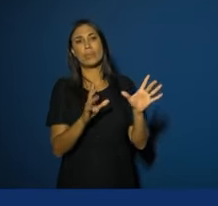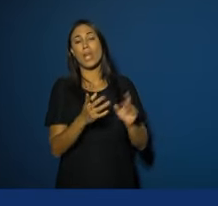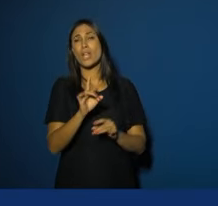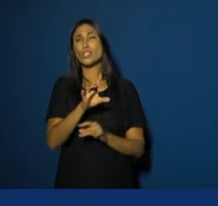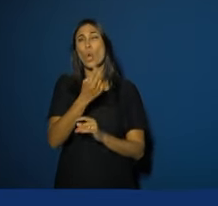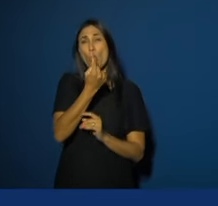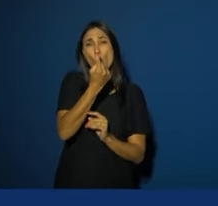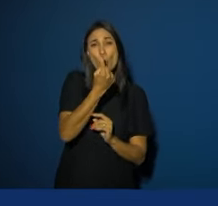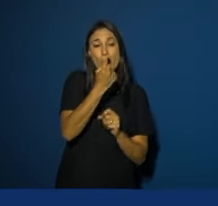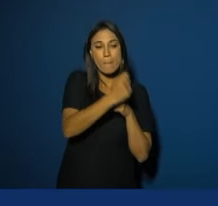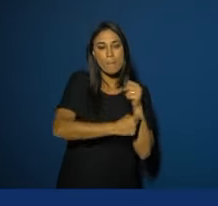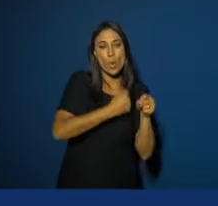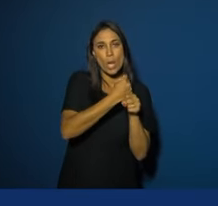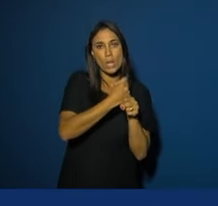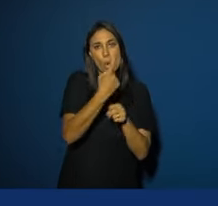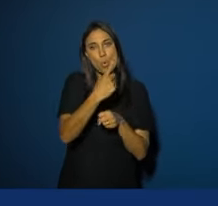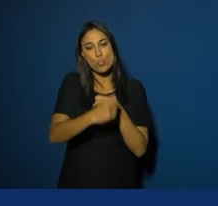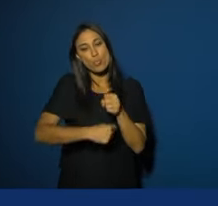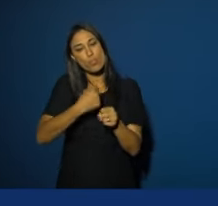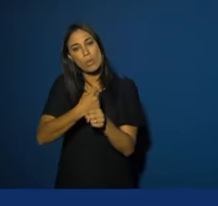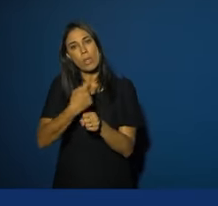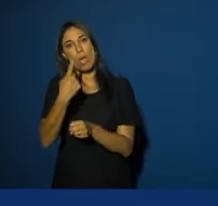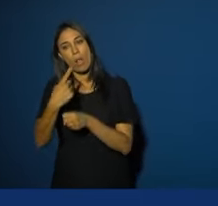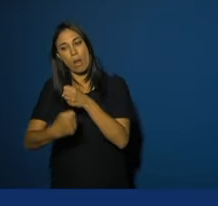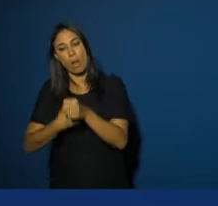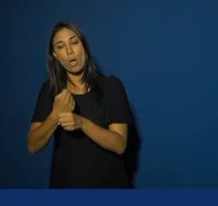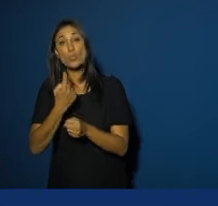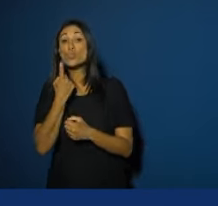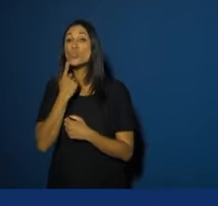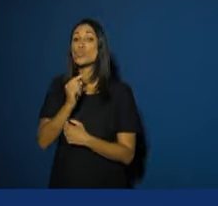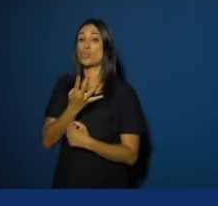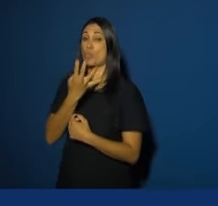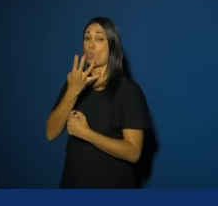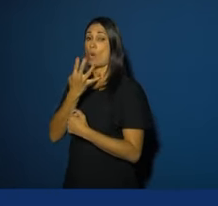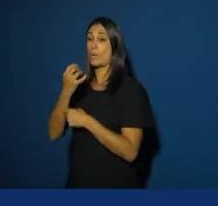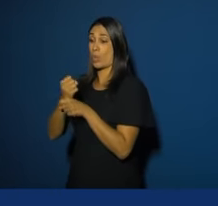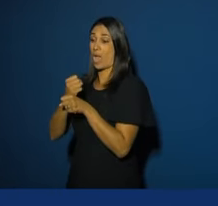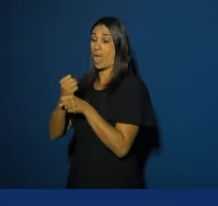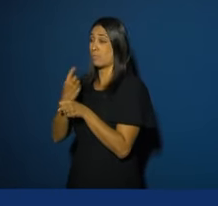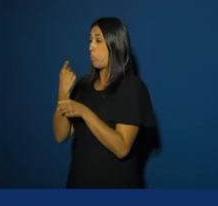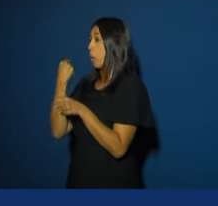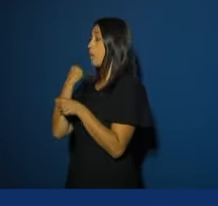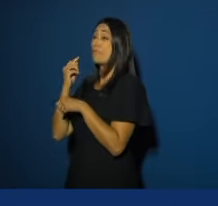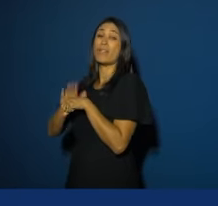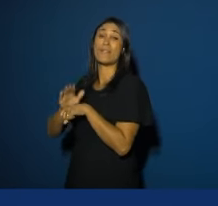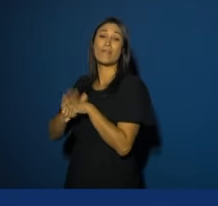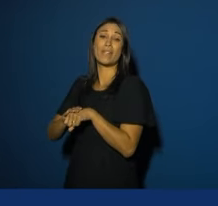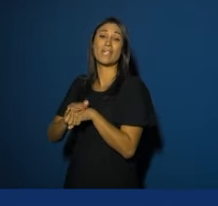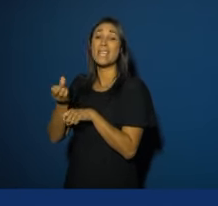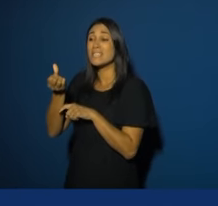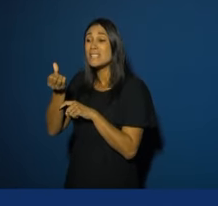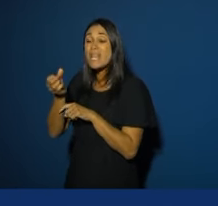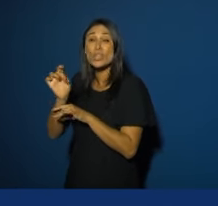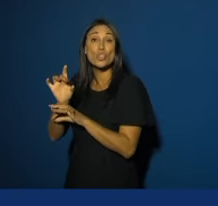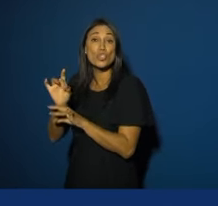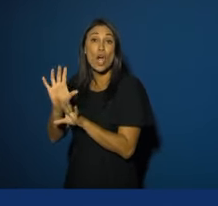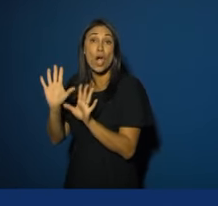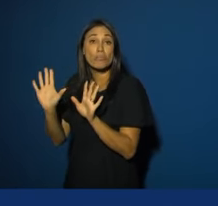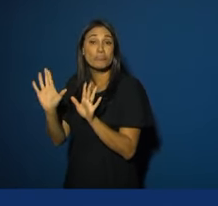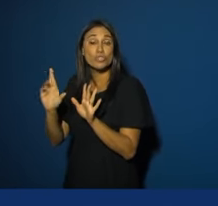apenas por ano nos últimos 4 anos antes do nosso governo foram feitas apenas seis concessões